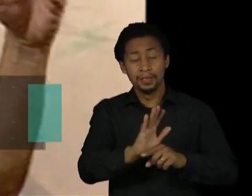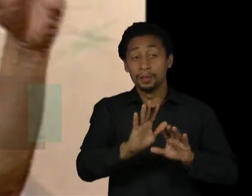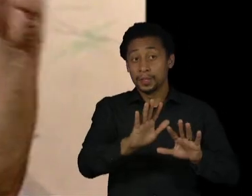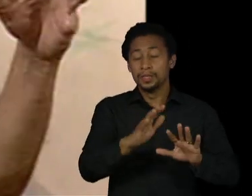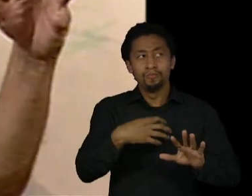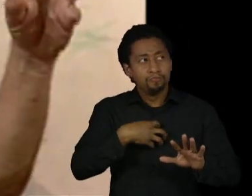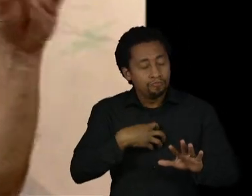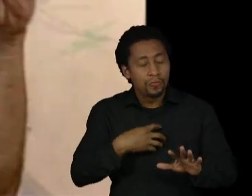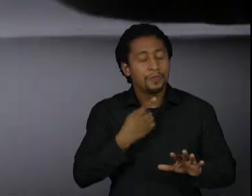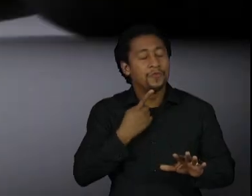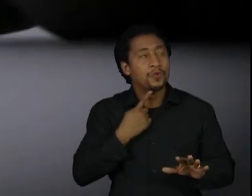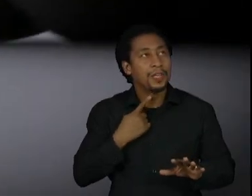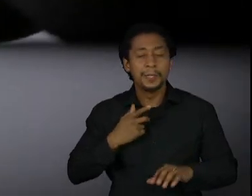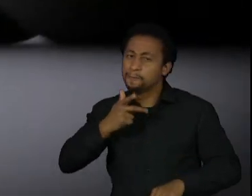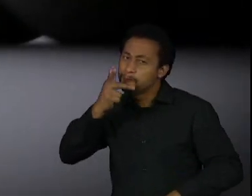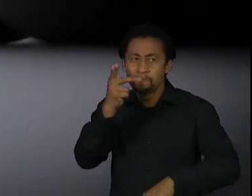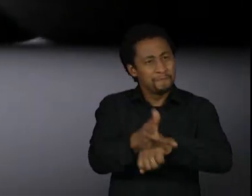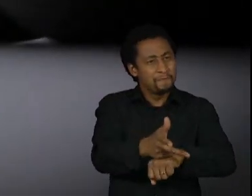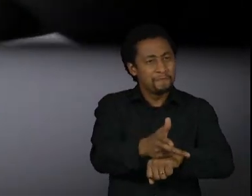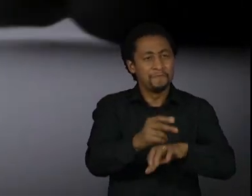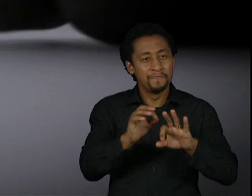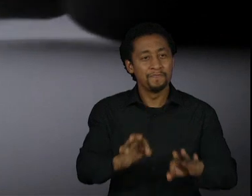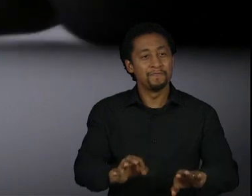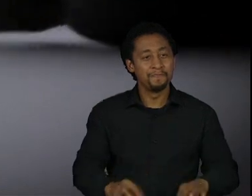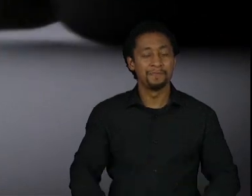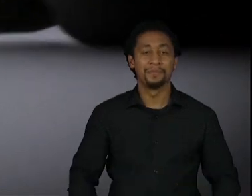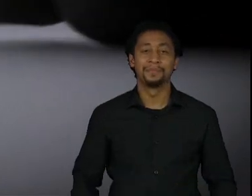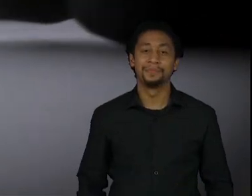move mesmo é a vontade de filmar.